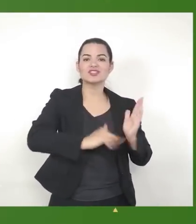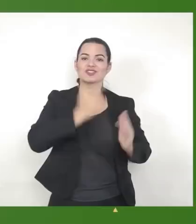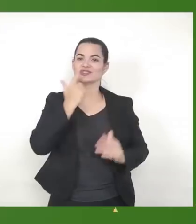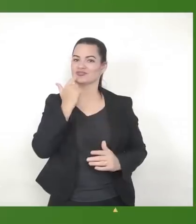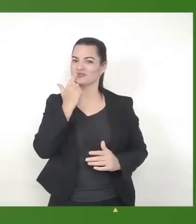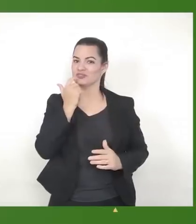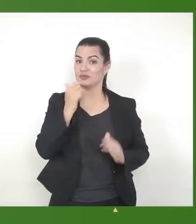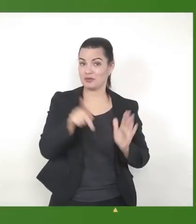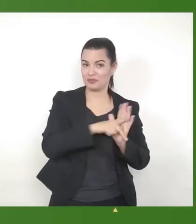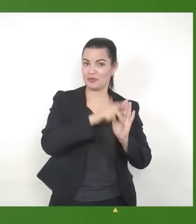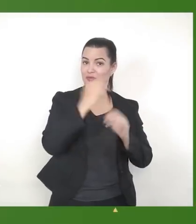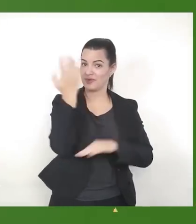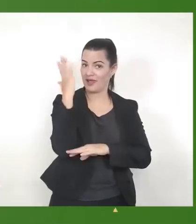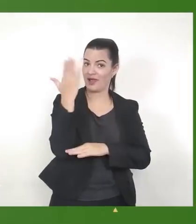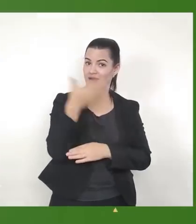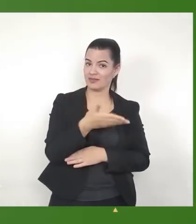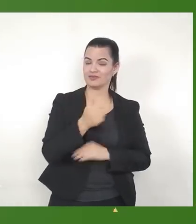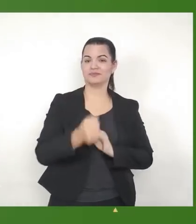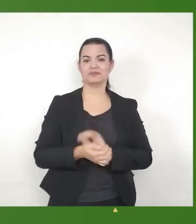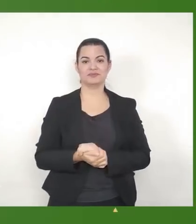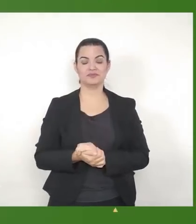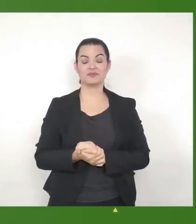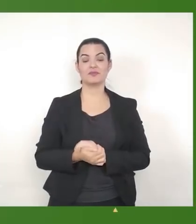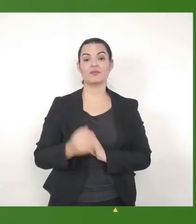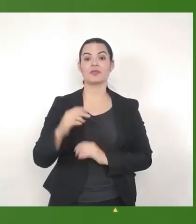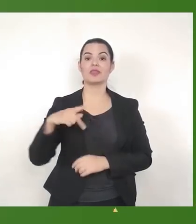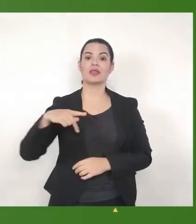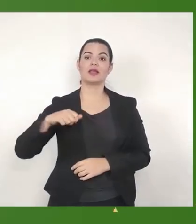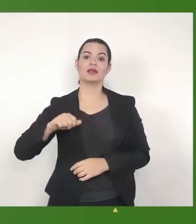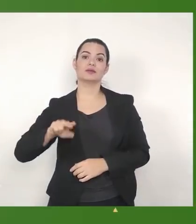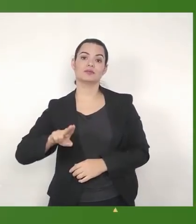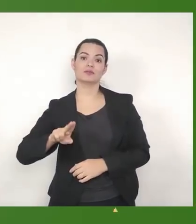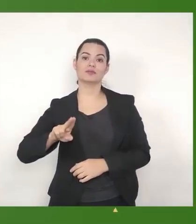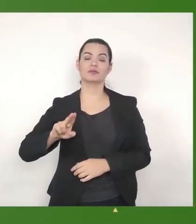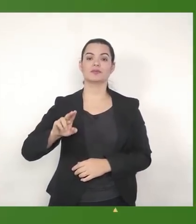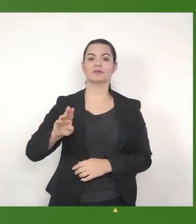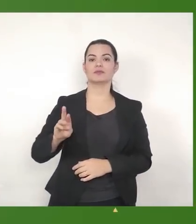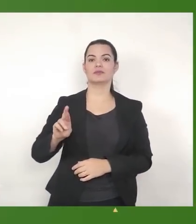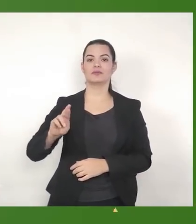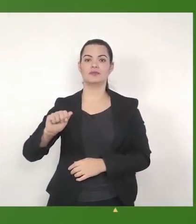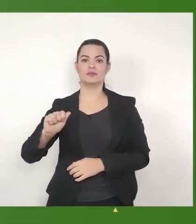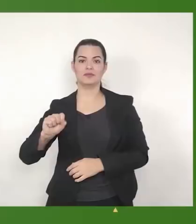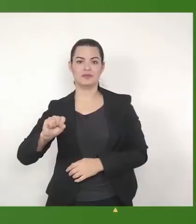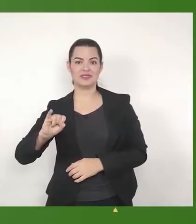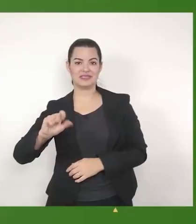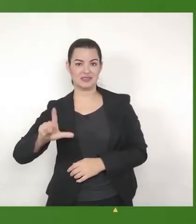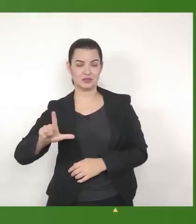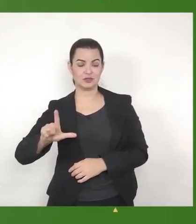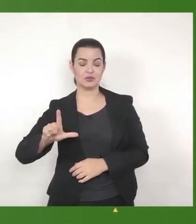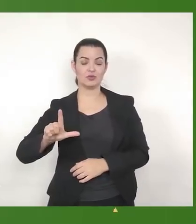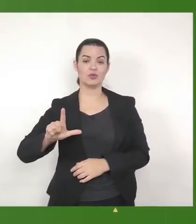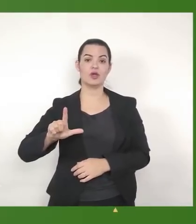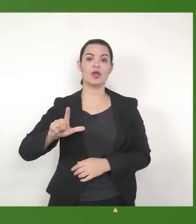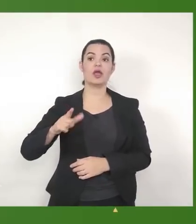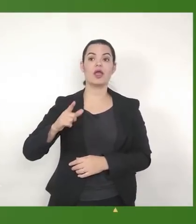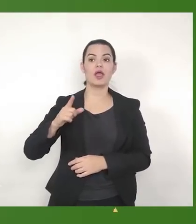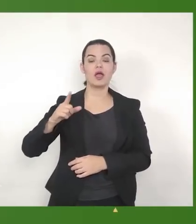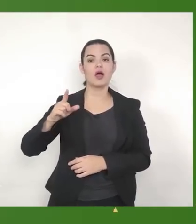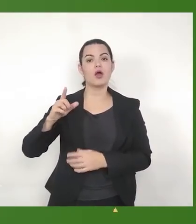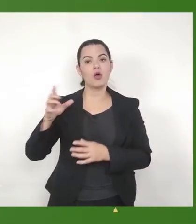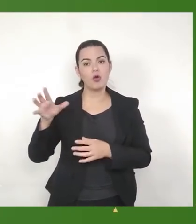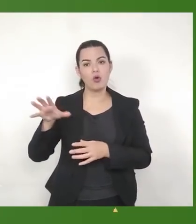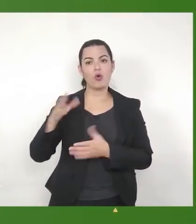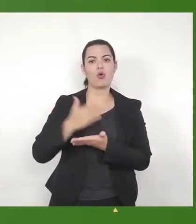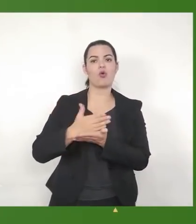corante avermelhado. E o pau-brasil começou a ser utilizado para a construção de